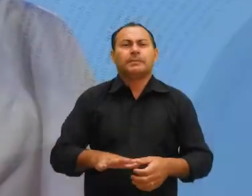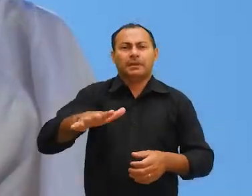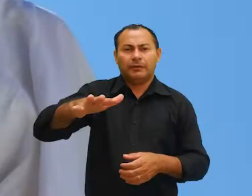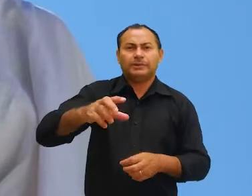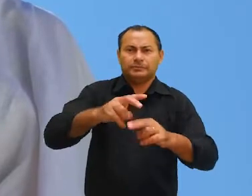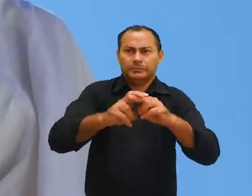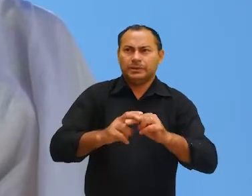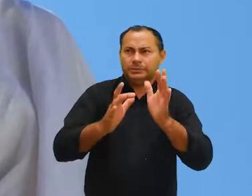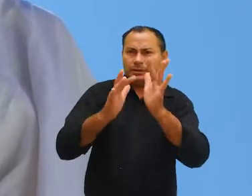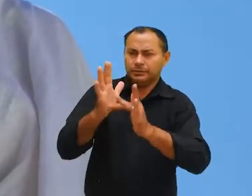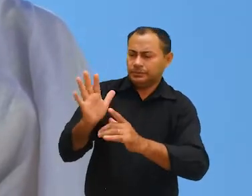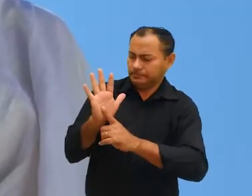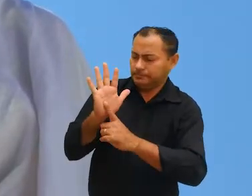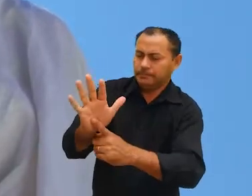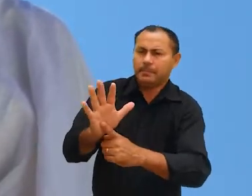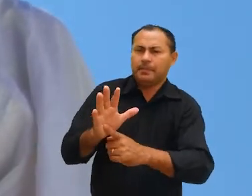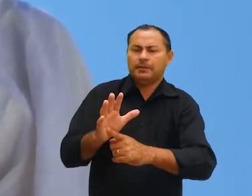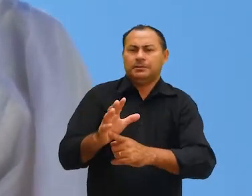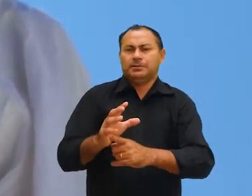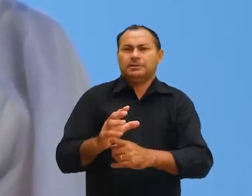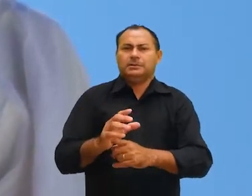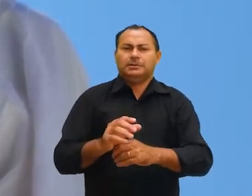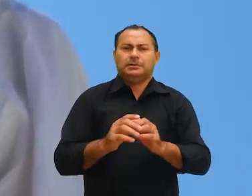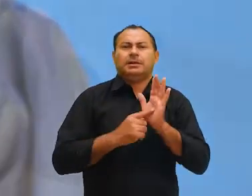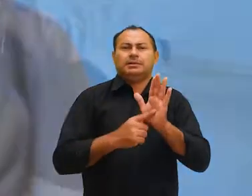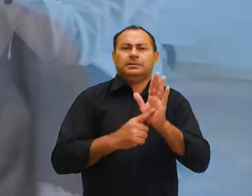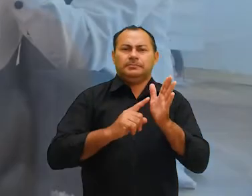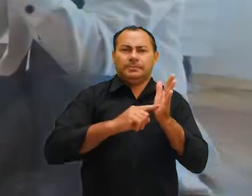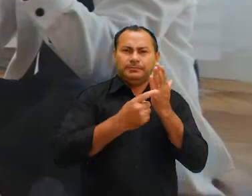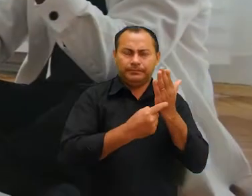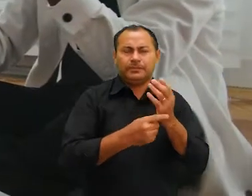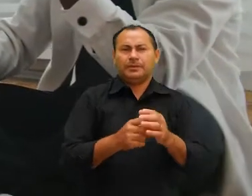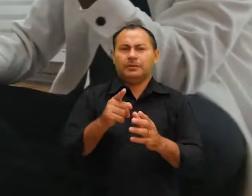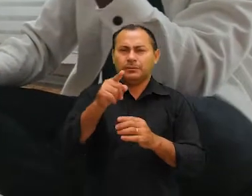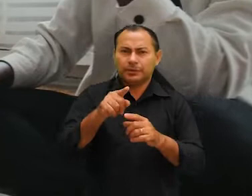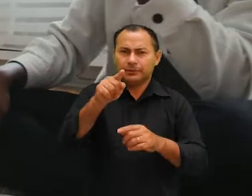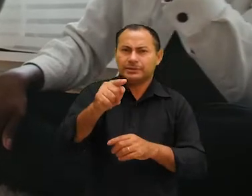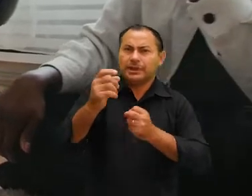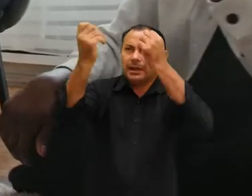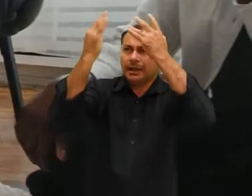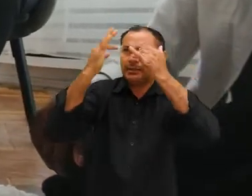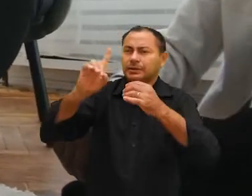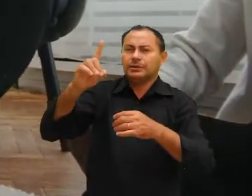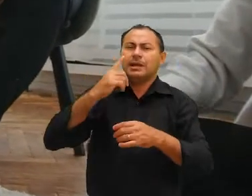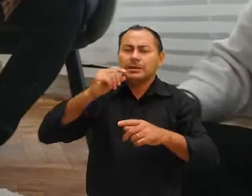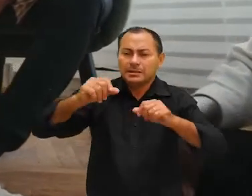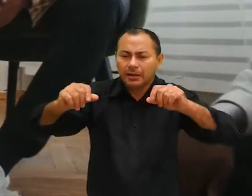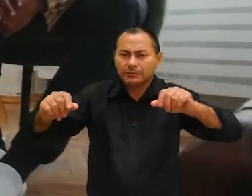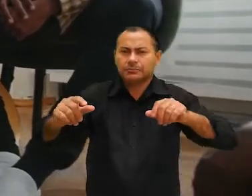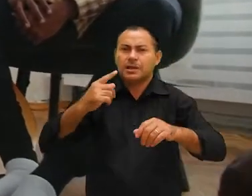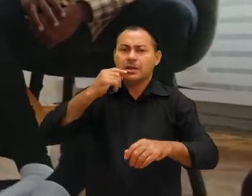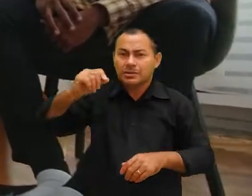e talvez seja por isso que Jesus apresentou essas ilustrações para dar aula se você pela graça de Deus é o sal da terra